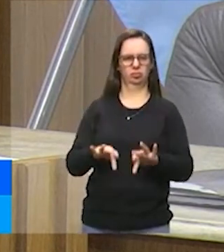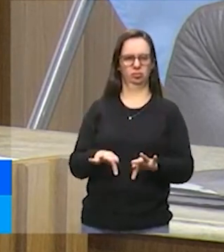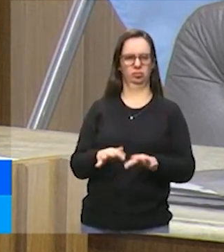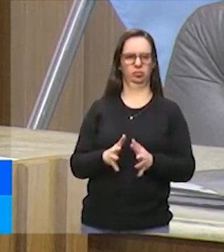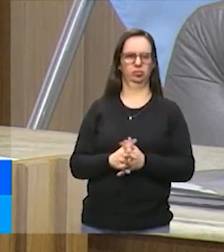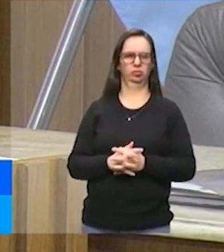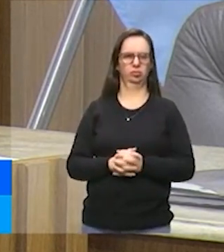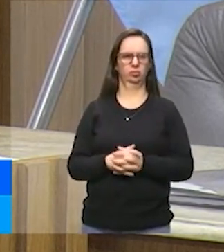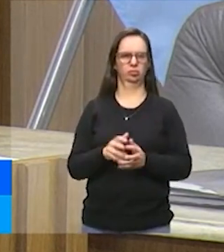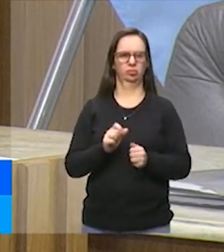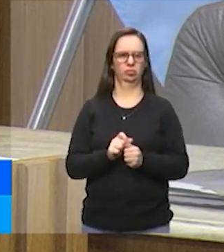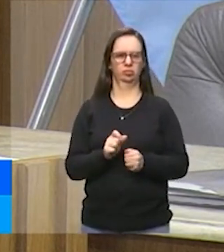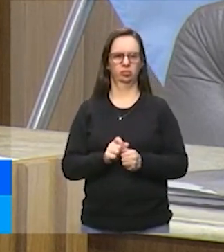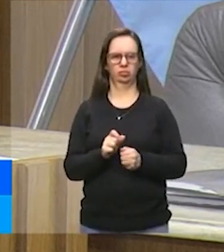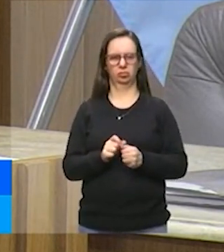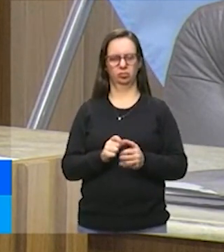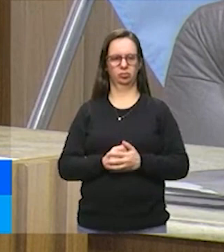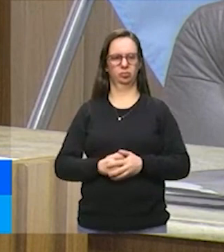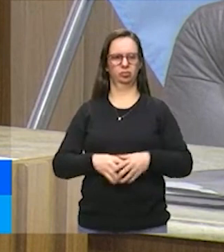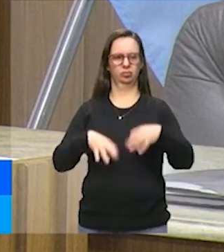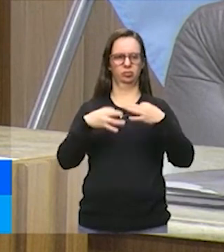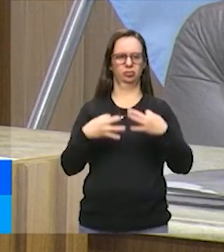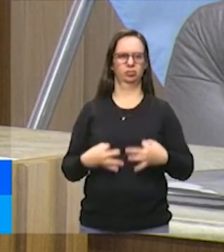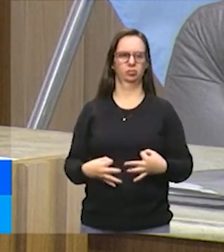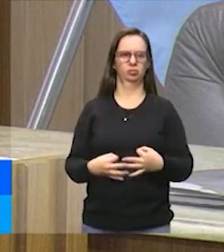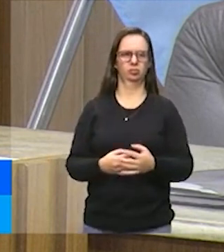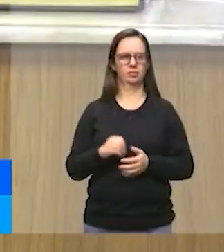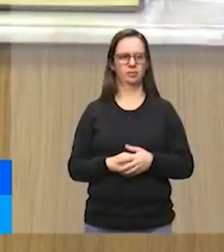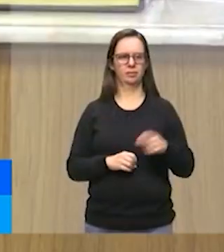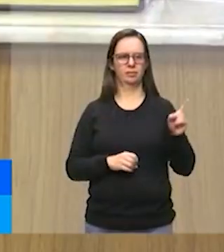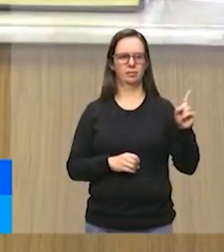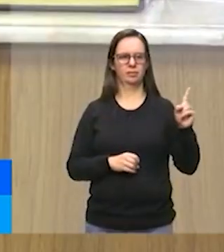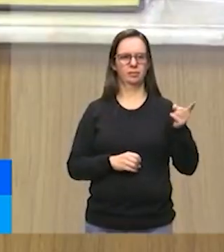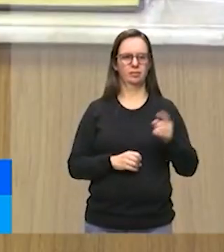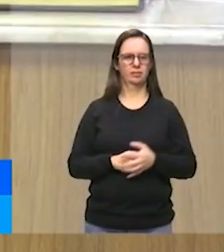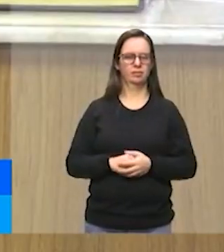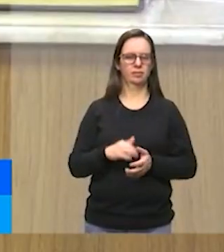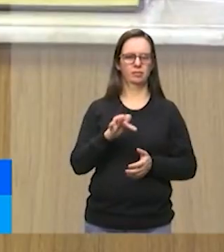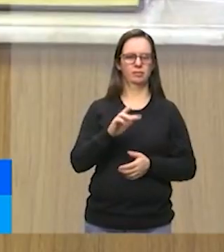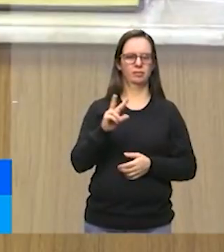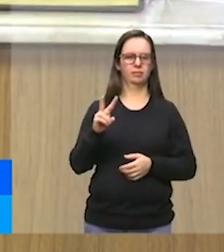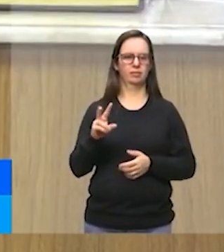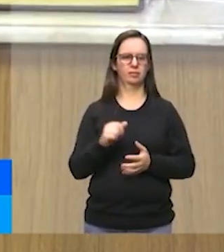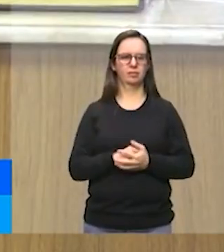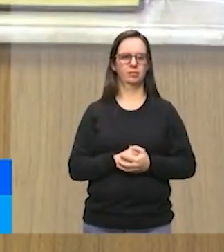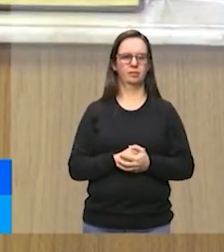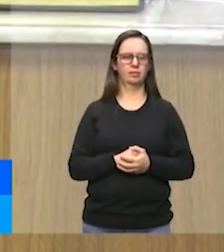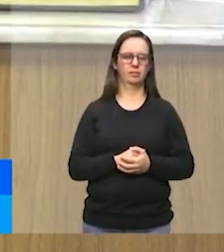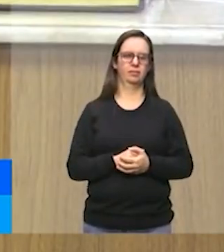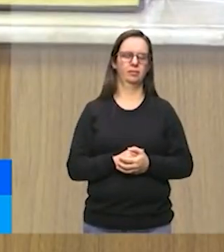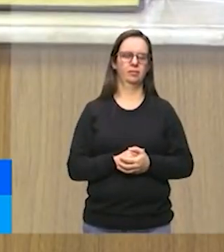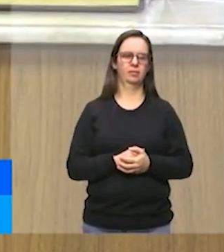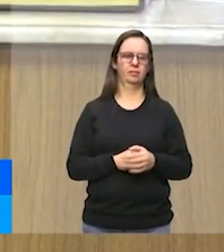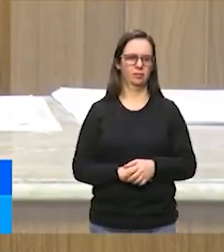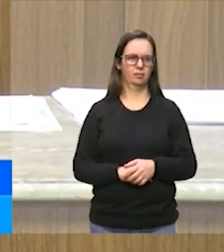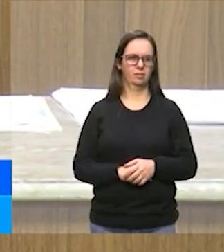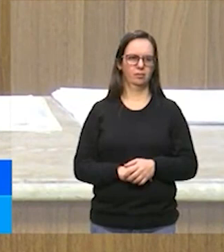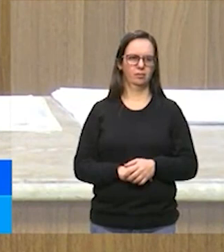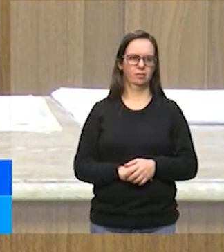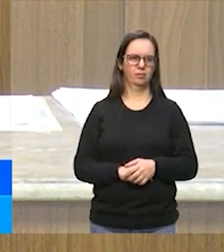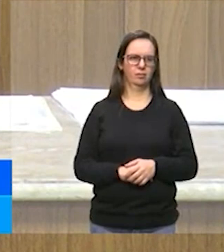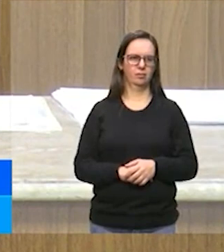fazer a correta aplicação do dinheiro público o projeto foi rejeitado por oito votos